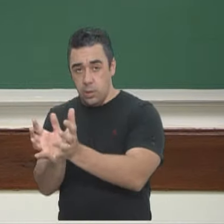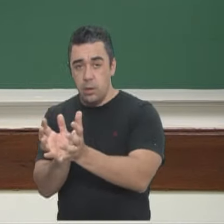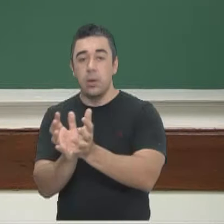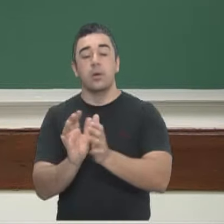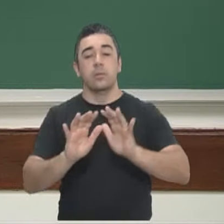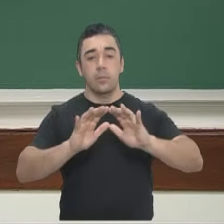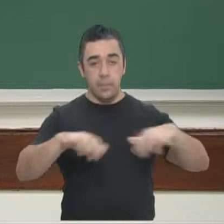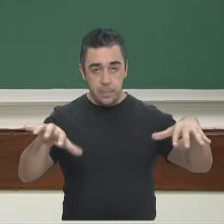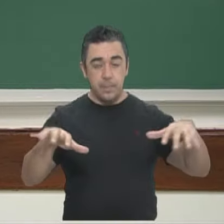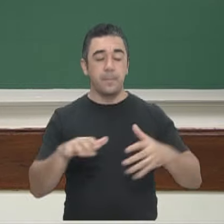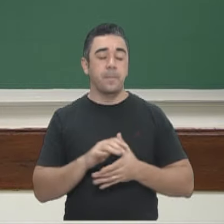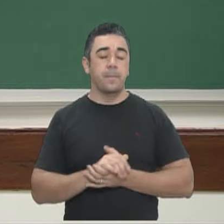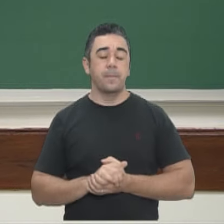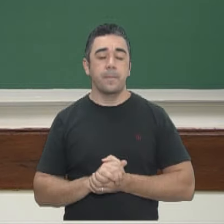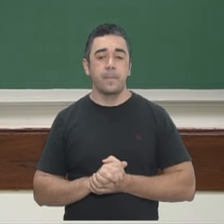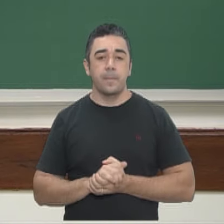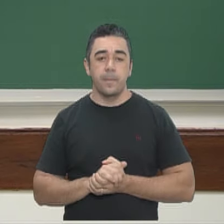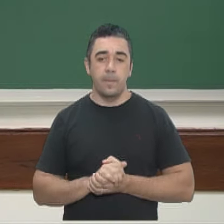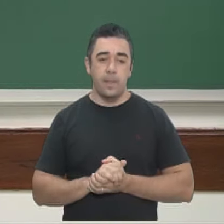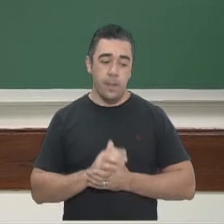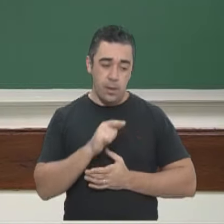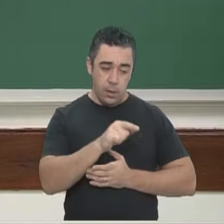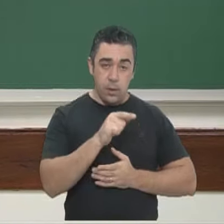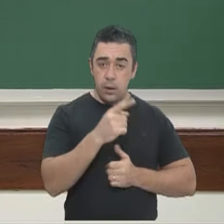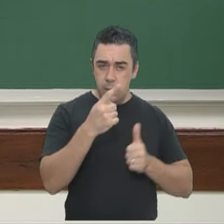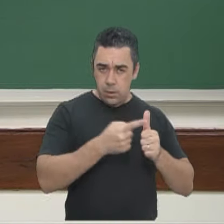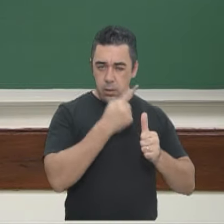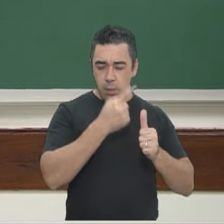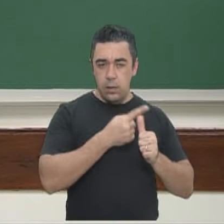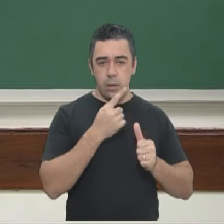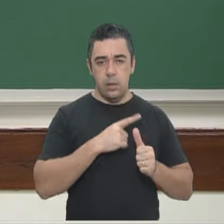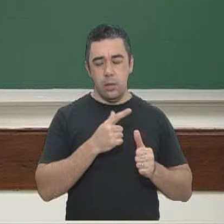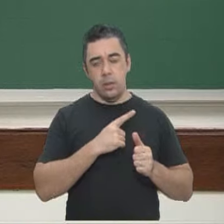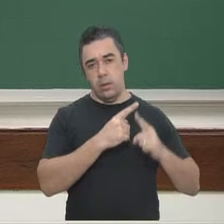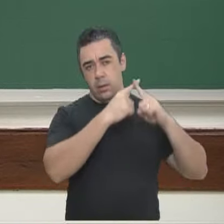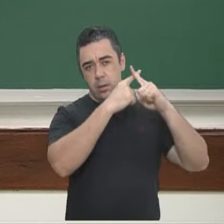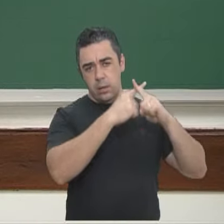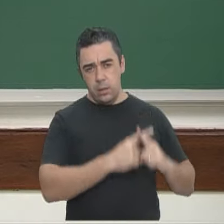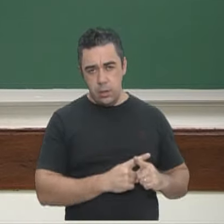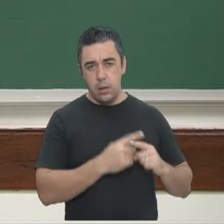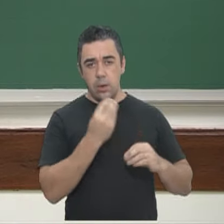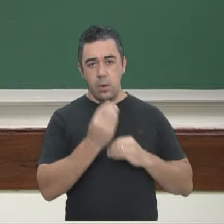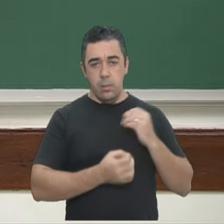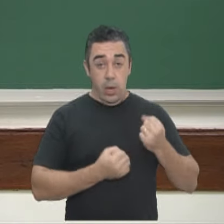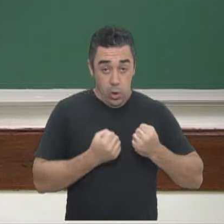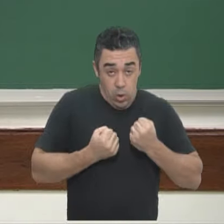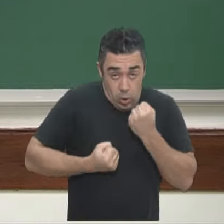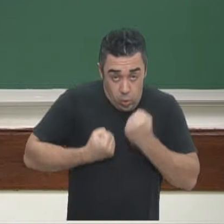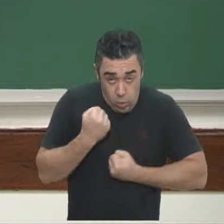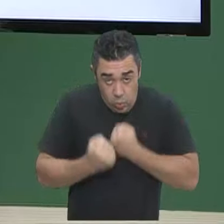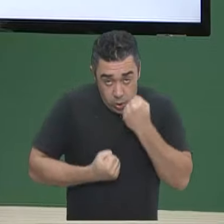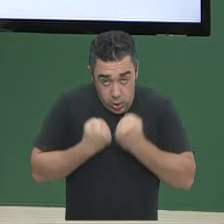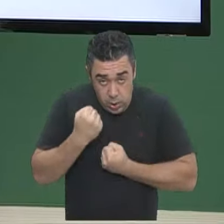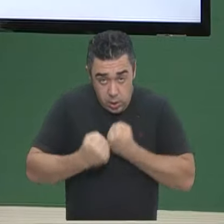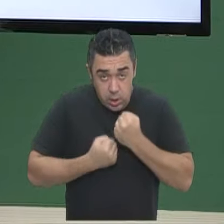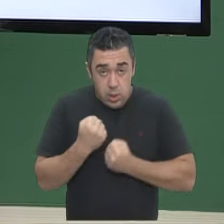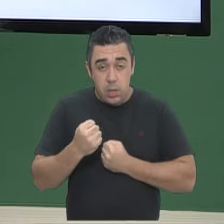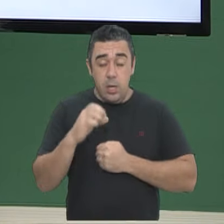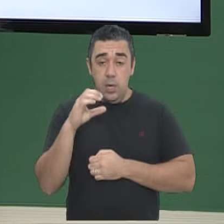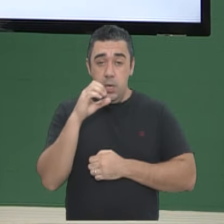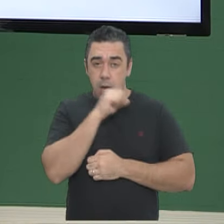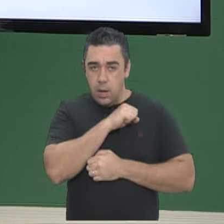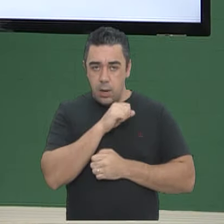atletas. No atletismo convencional, nós temos as provas de corrida, que são as corridas